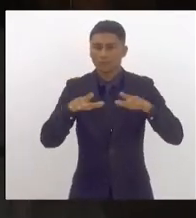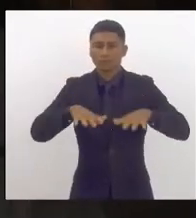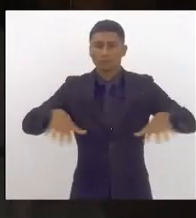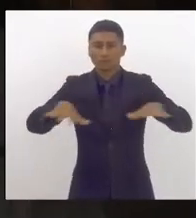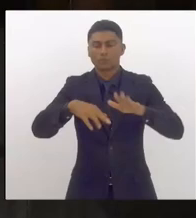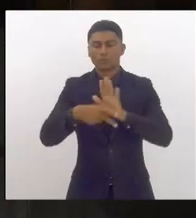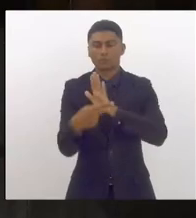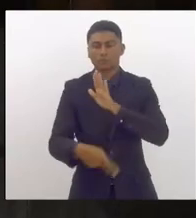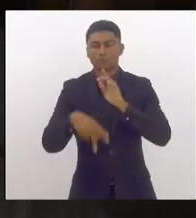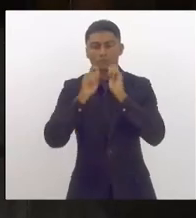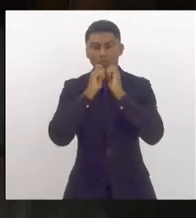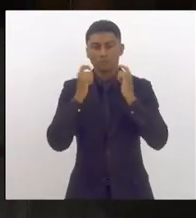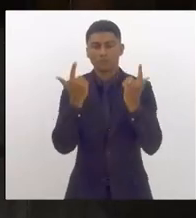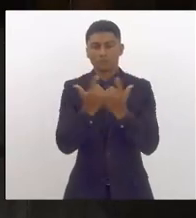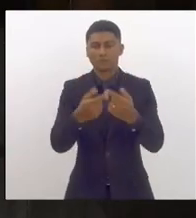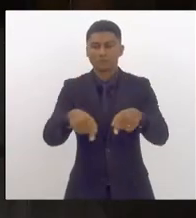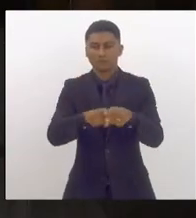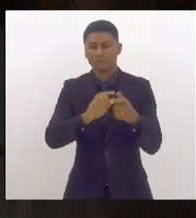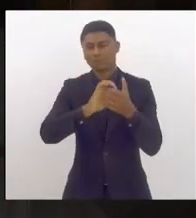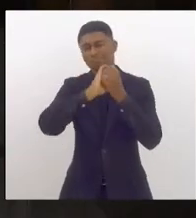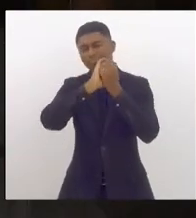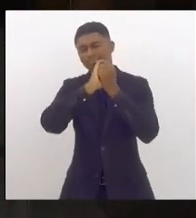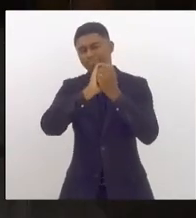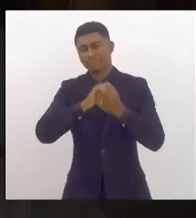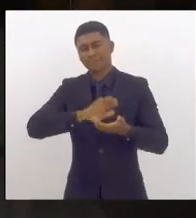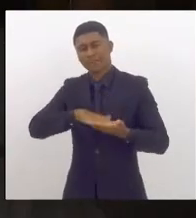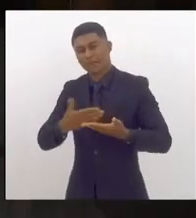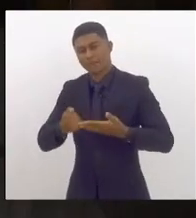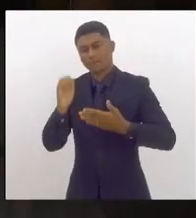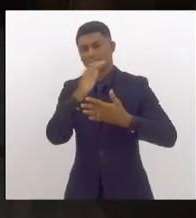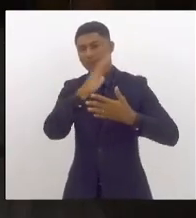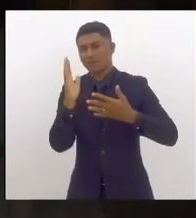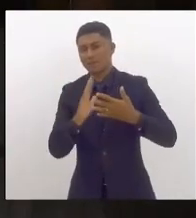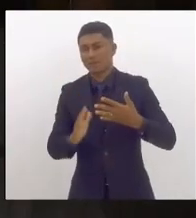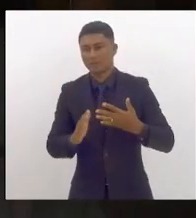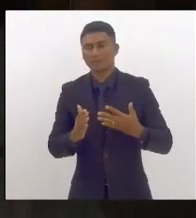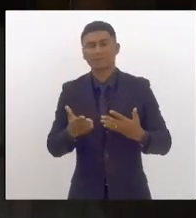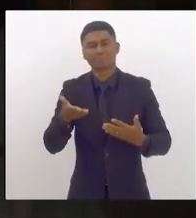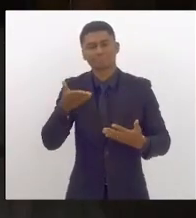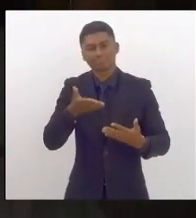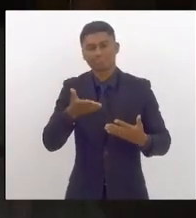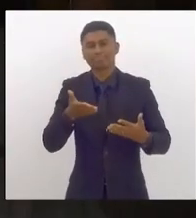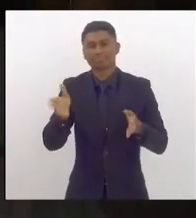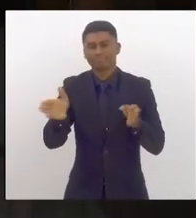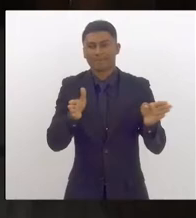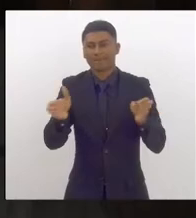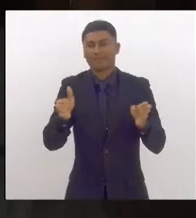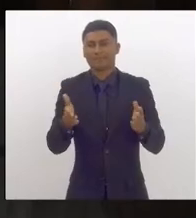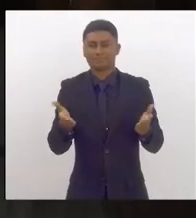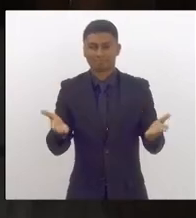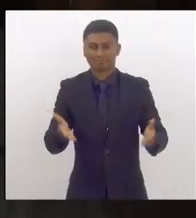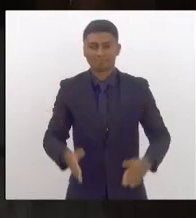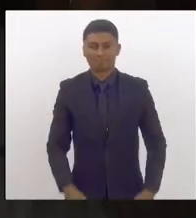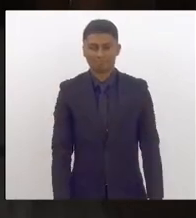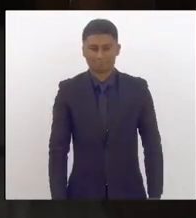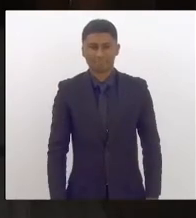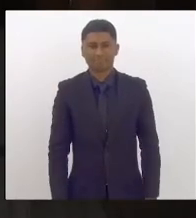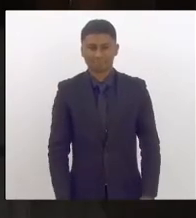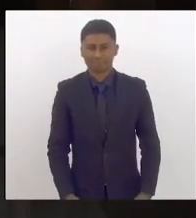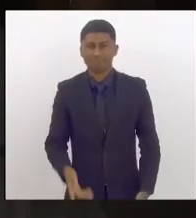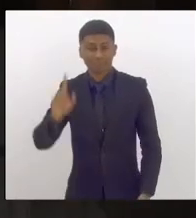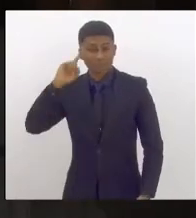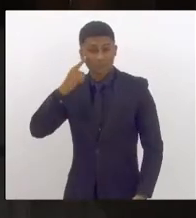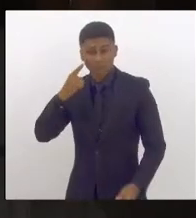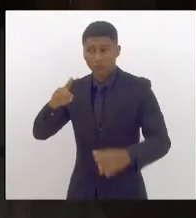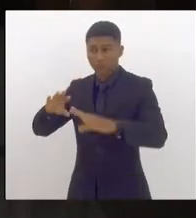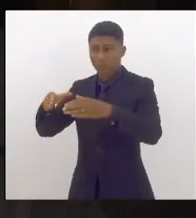casa especial uma saudação ao intérprete de libras que faz a nossa a mediação e é com a